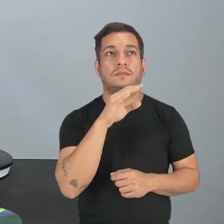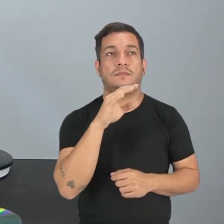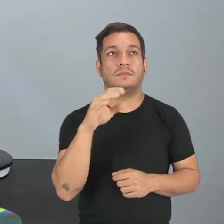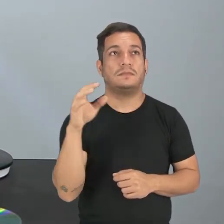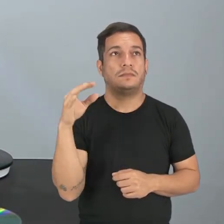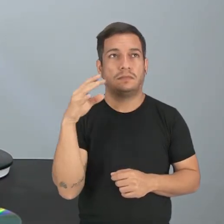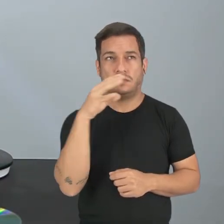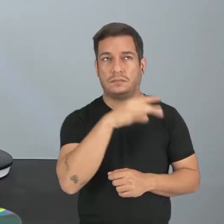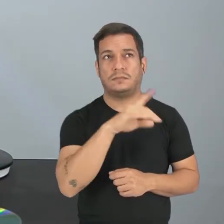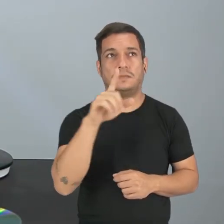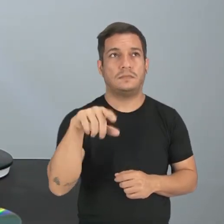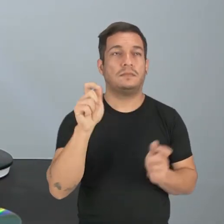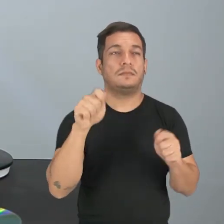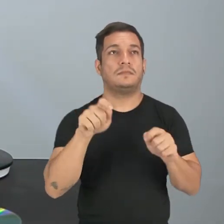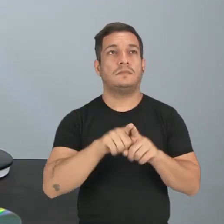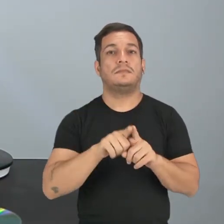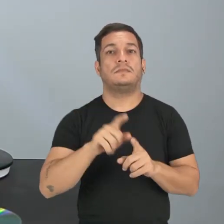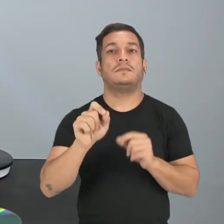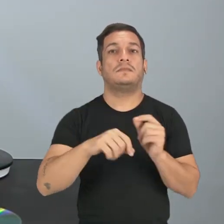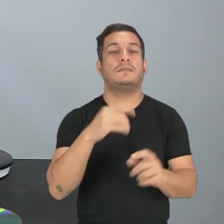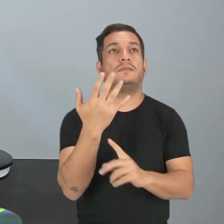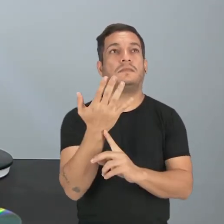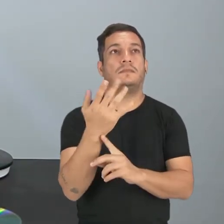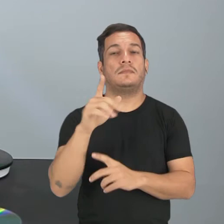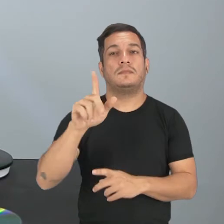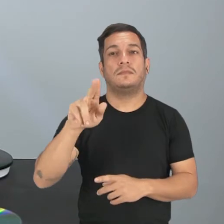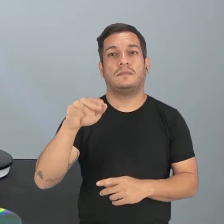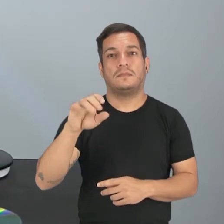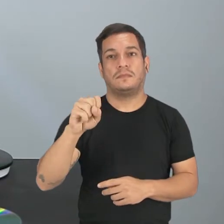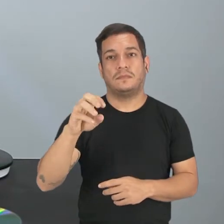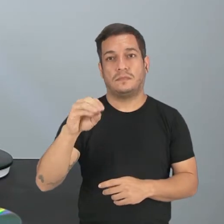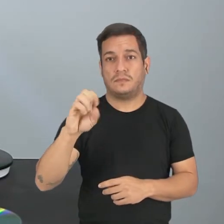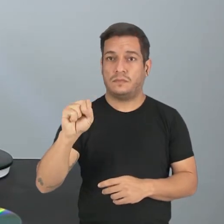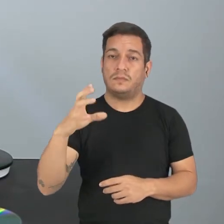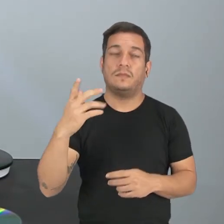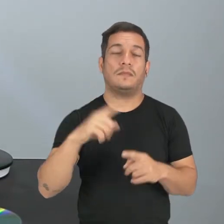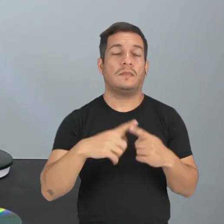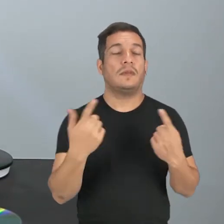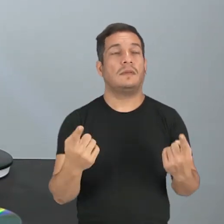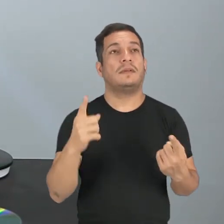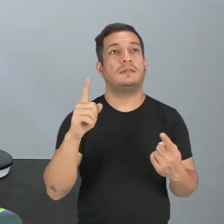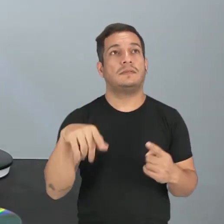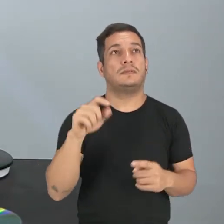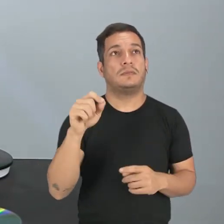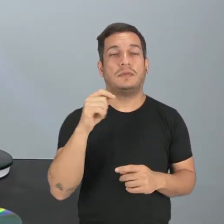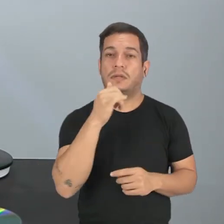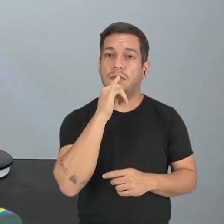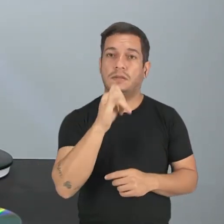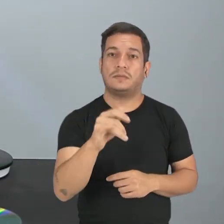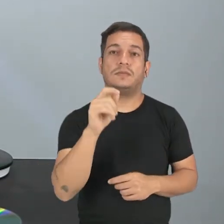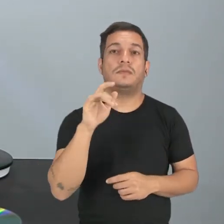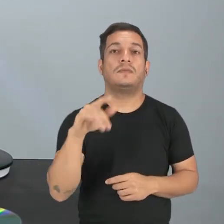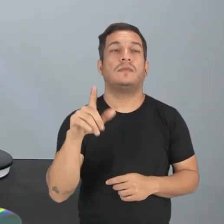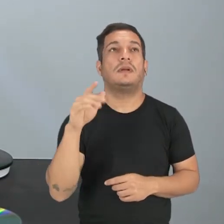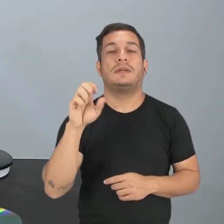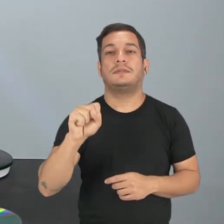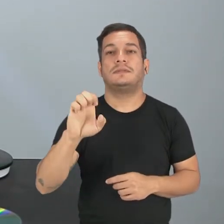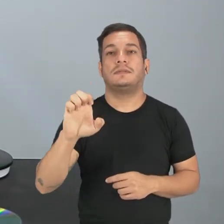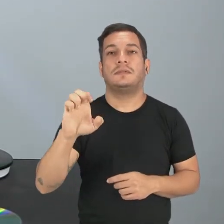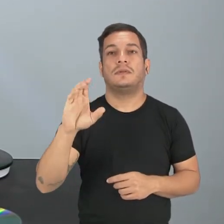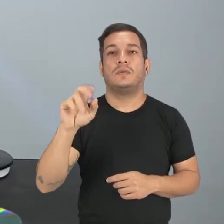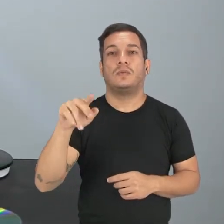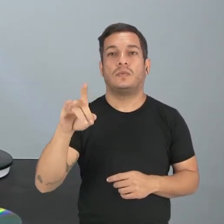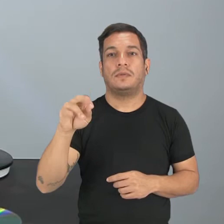alta temperatura, ele passa a ser um corpo luminoso. Mas que essa fonte de energia é uma fonte